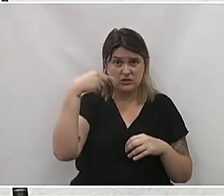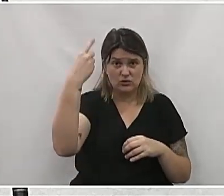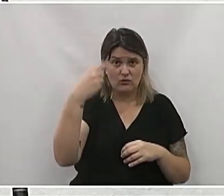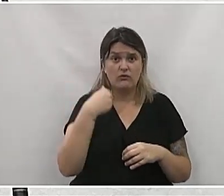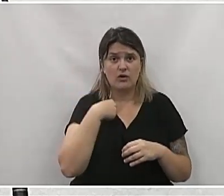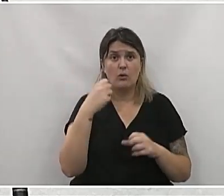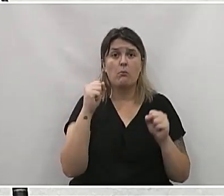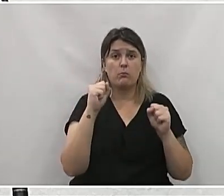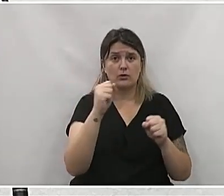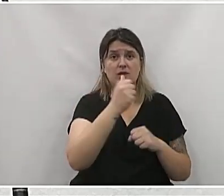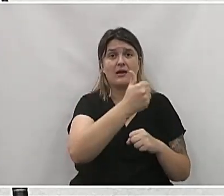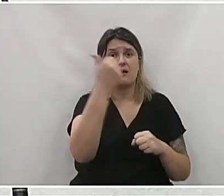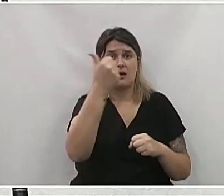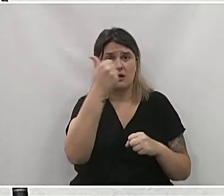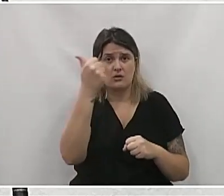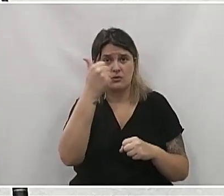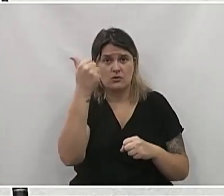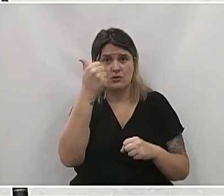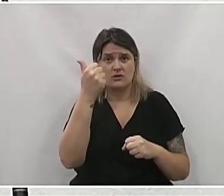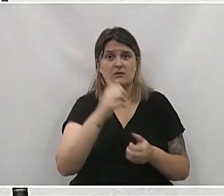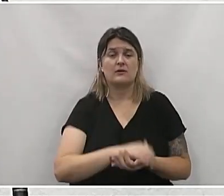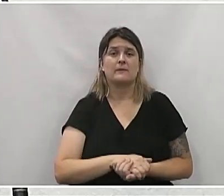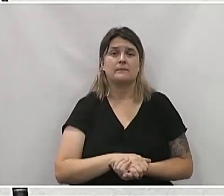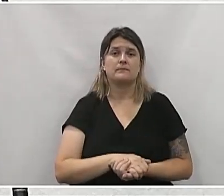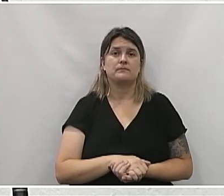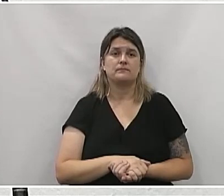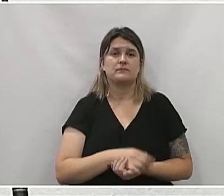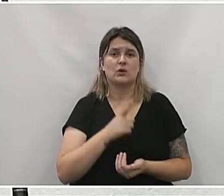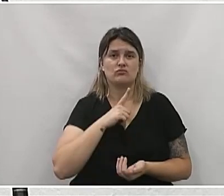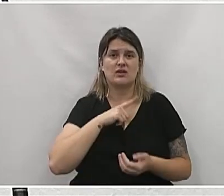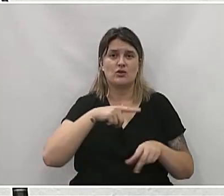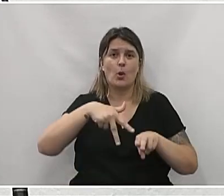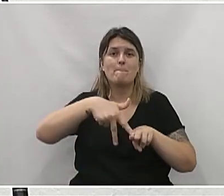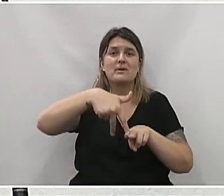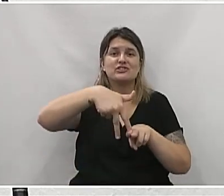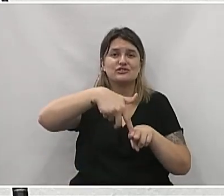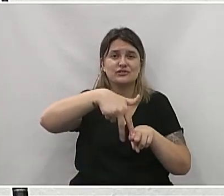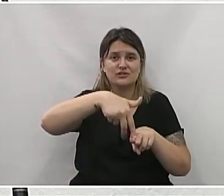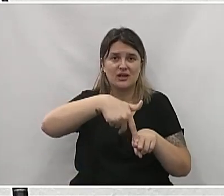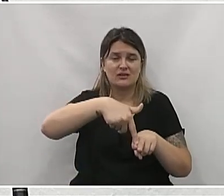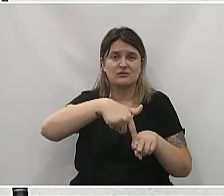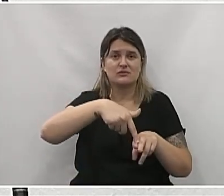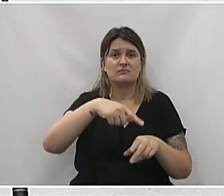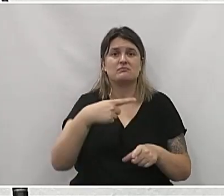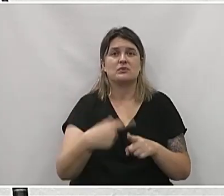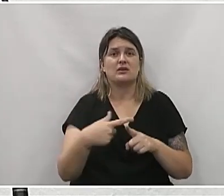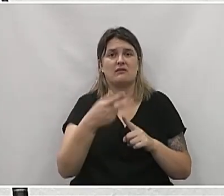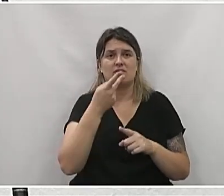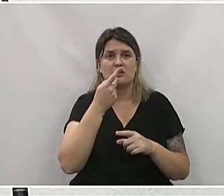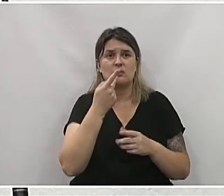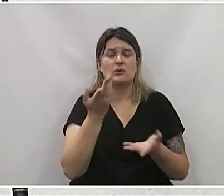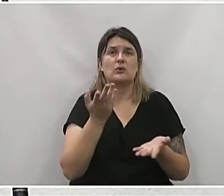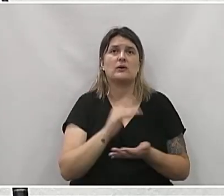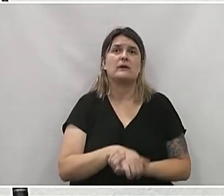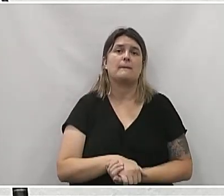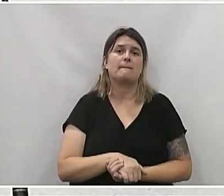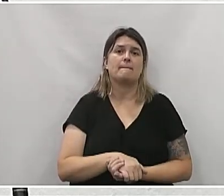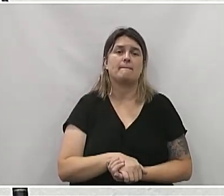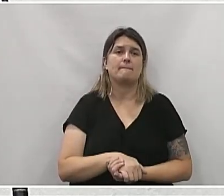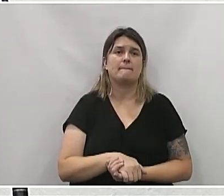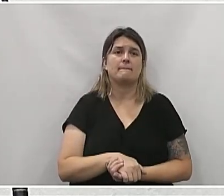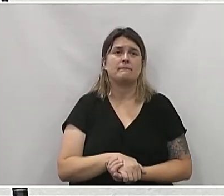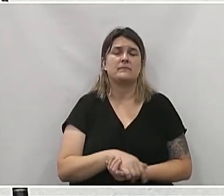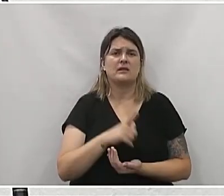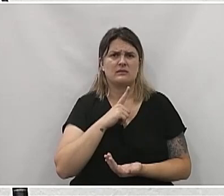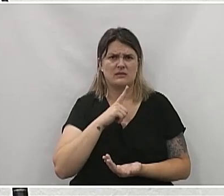quiser, eu posso dar uma carona no guidão do meu patinete para vir assinar. Porque o mesmo falou em si, ao